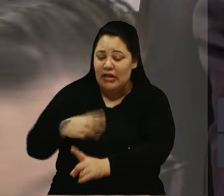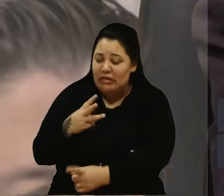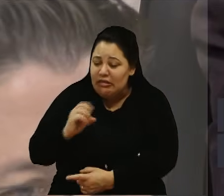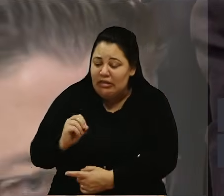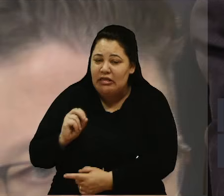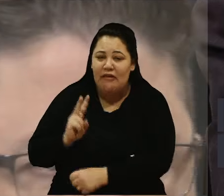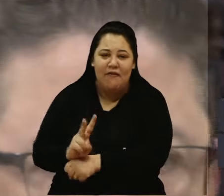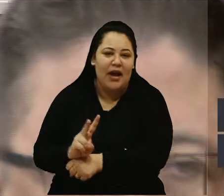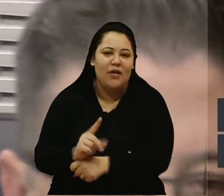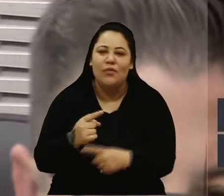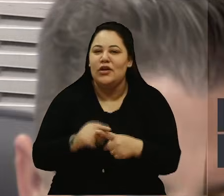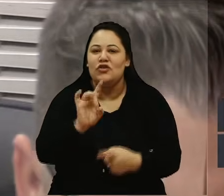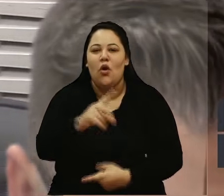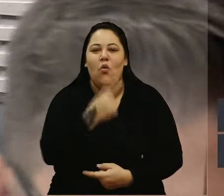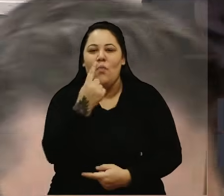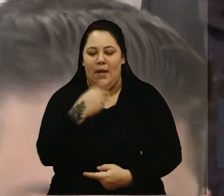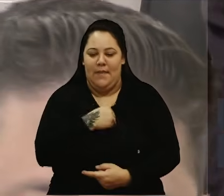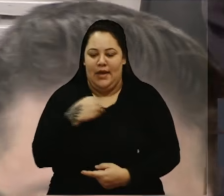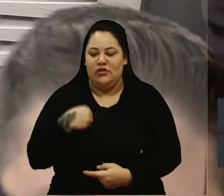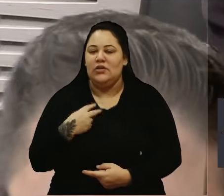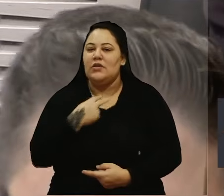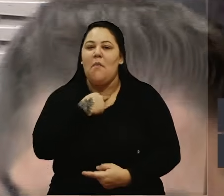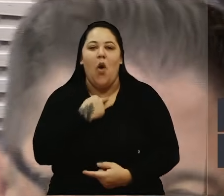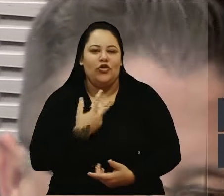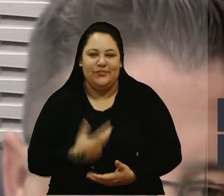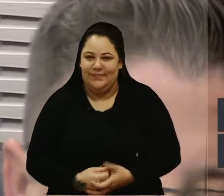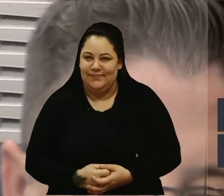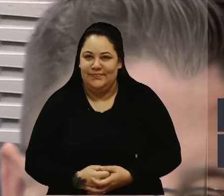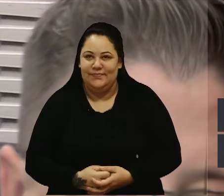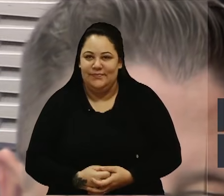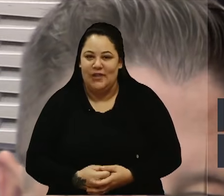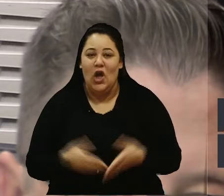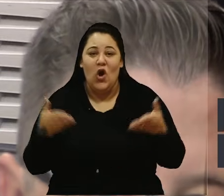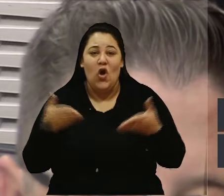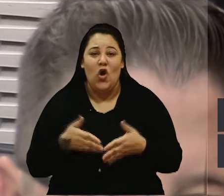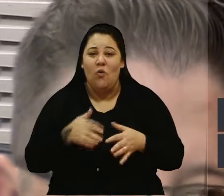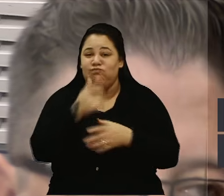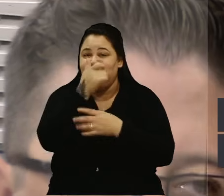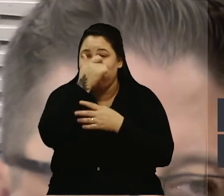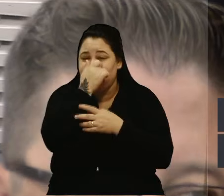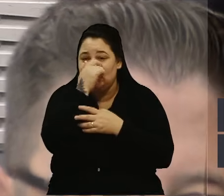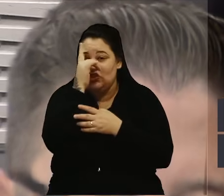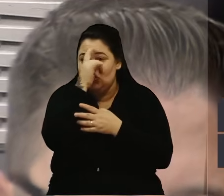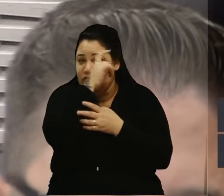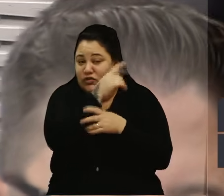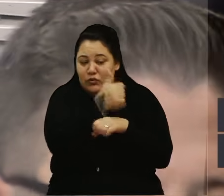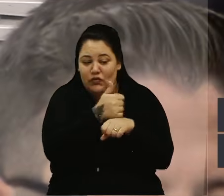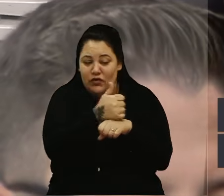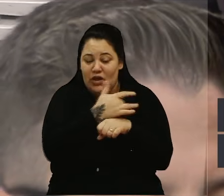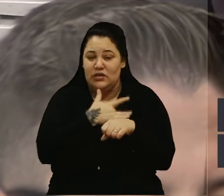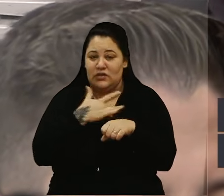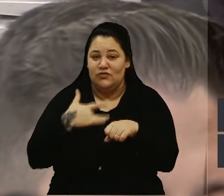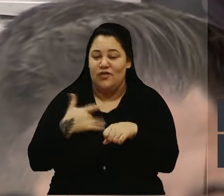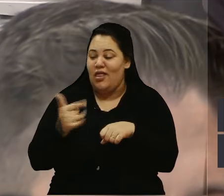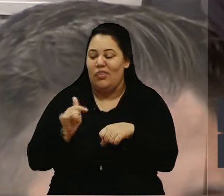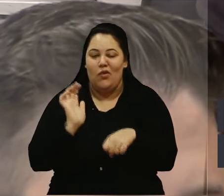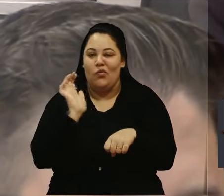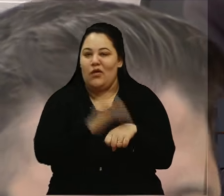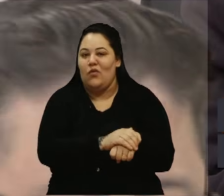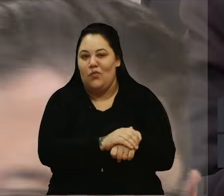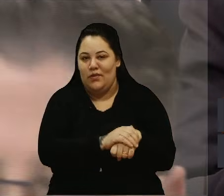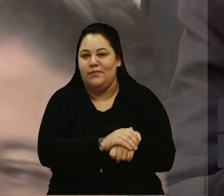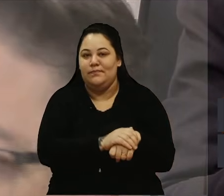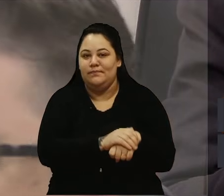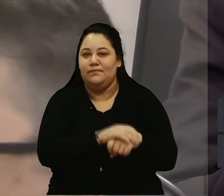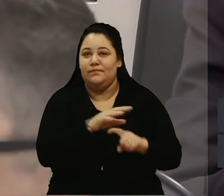Porque só tem uma médica. Isso não pode. Hoje estão esgotadas esses profissionais da saúde. E elas não têm culpa. Inclusive,